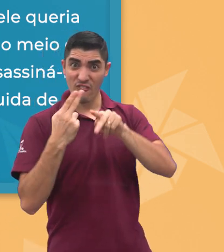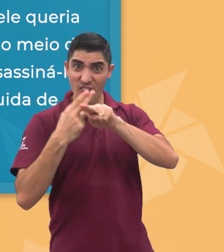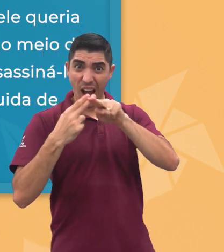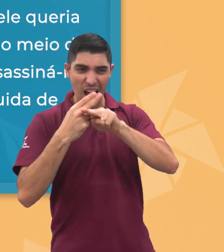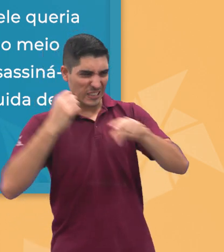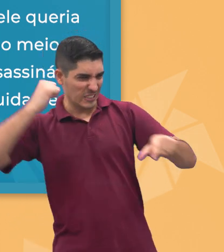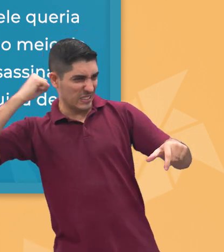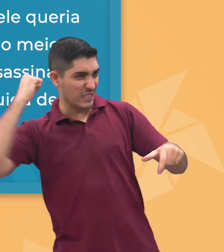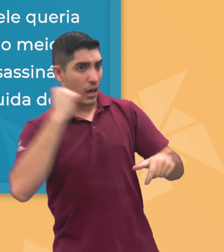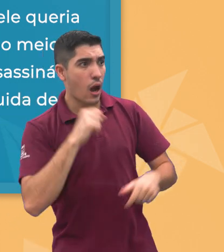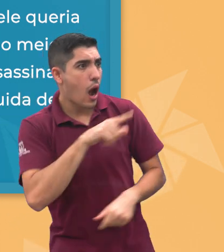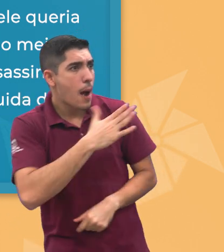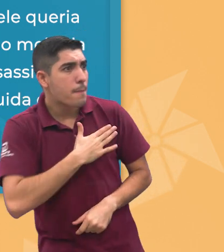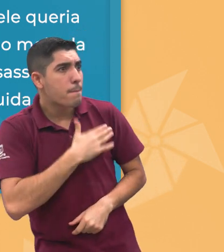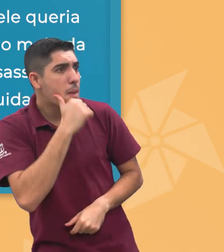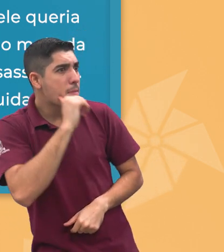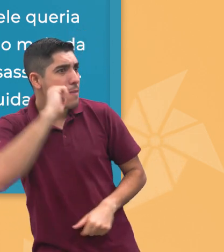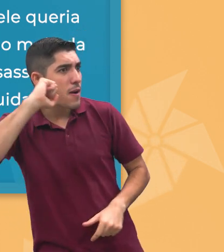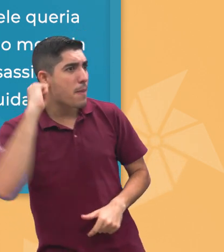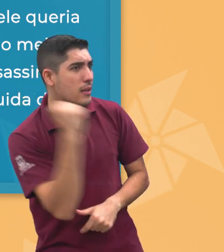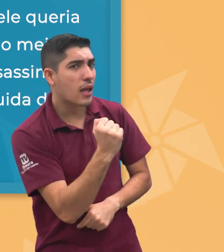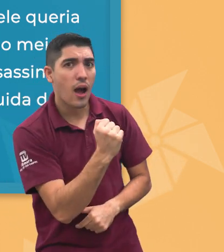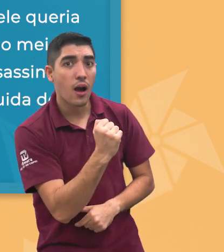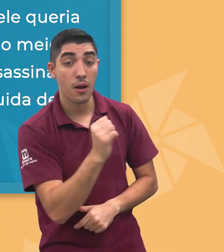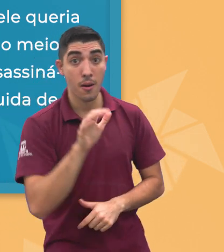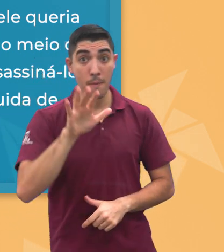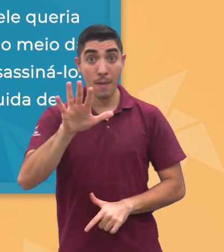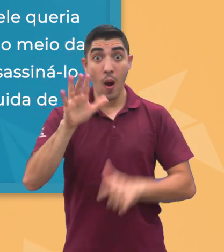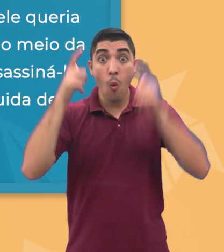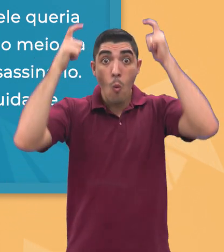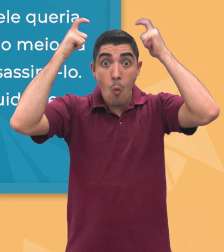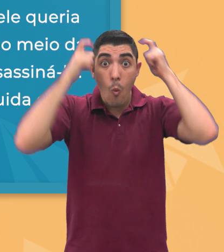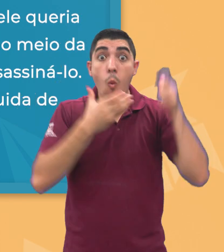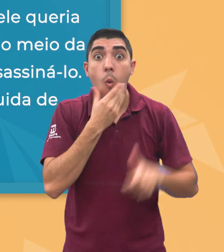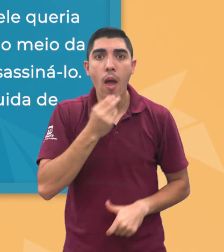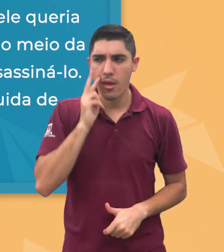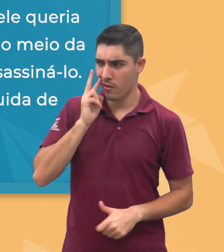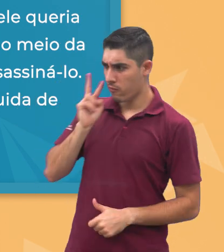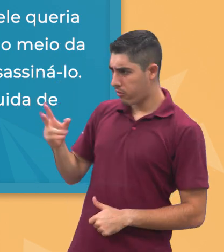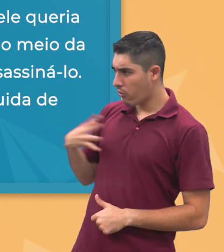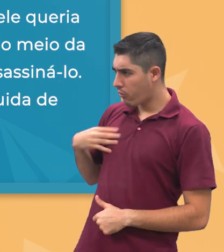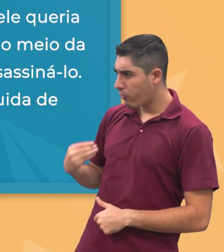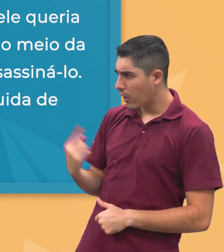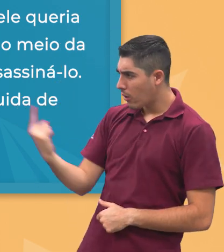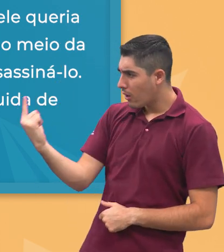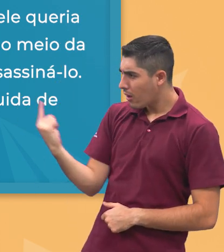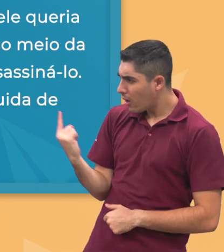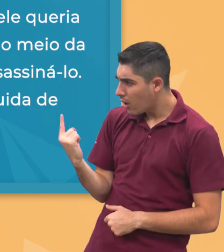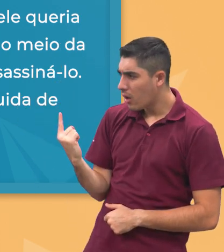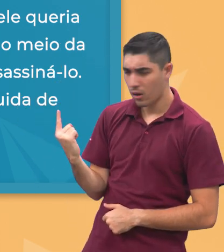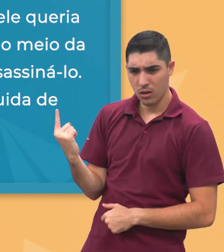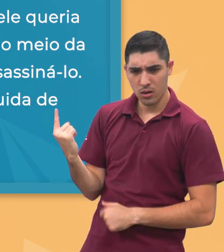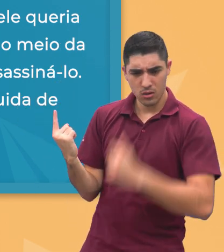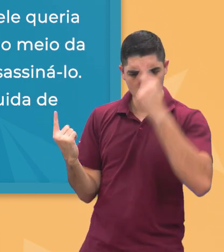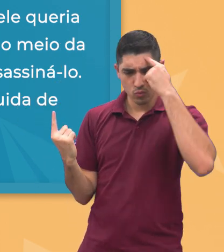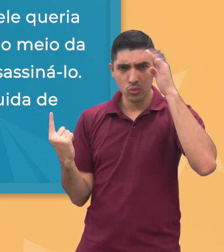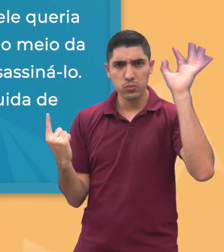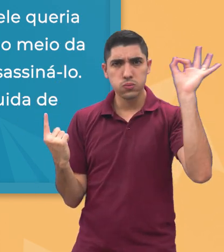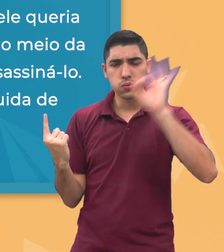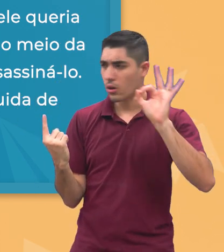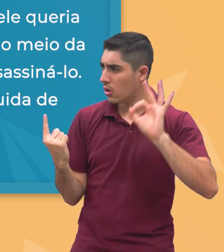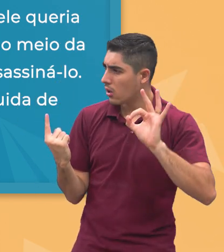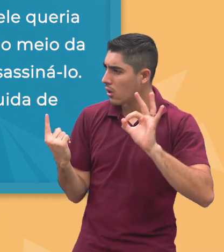queria matar sua mãe. Por seu lado, o rei, ao ver seu filho entrar em seus aposentos no meio da